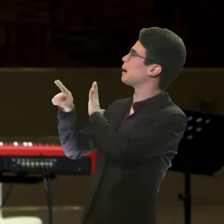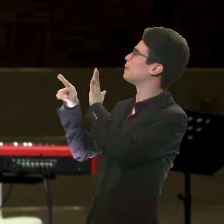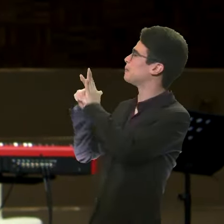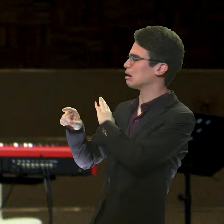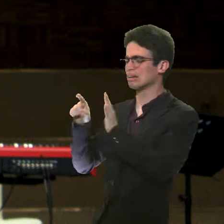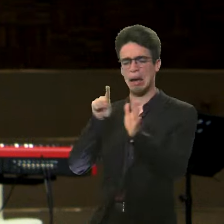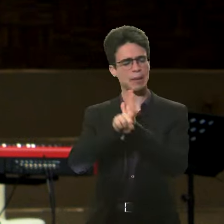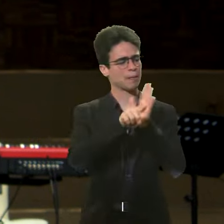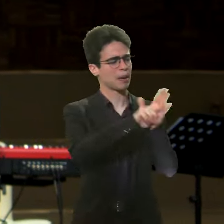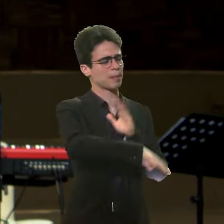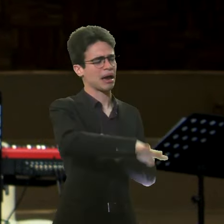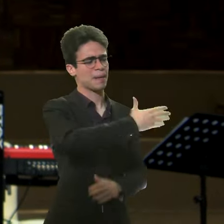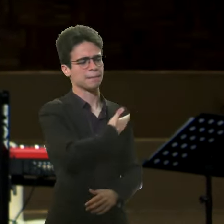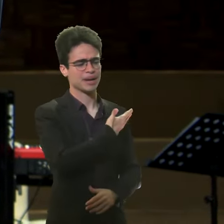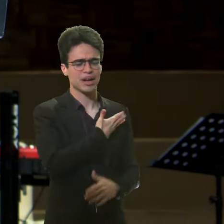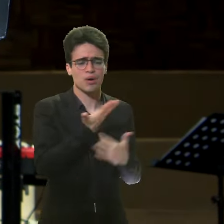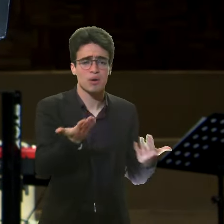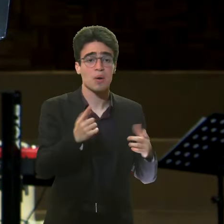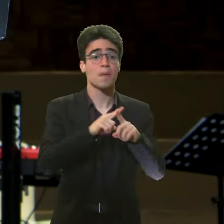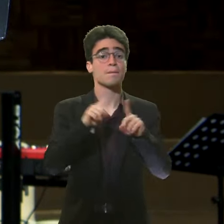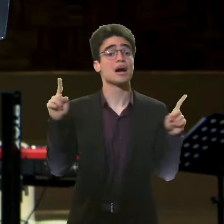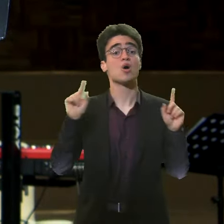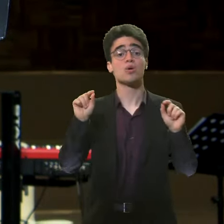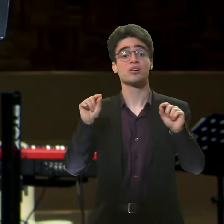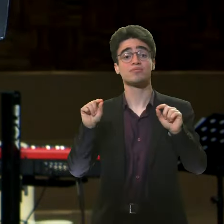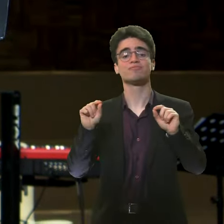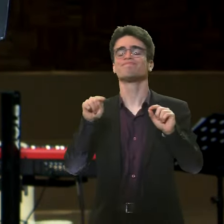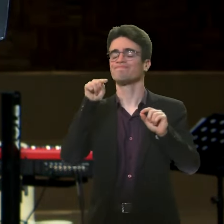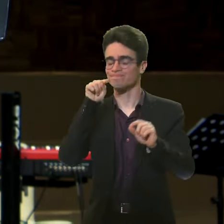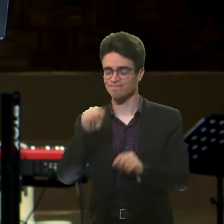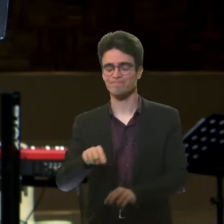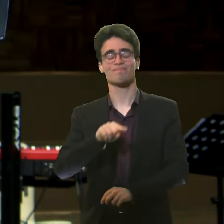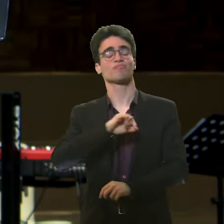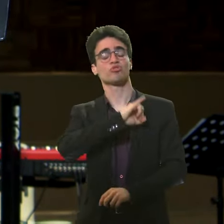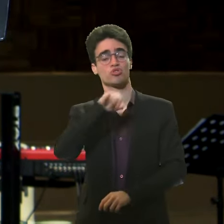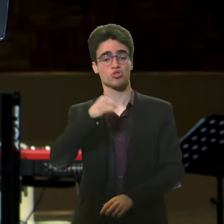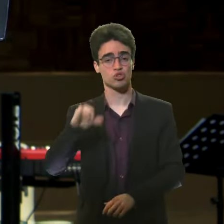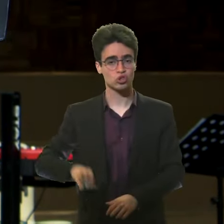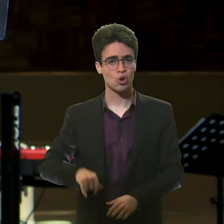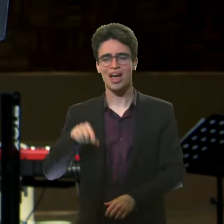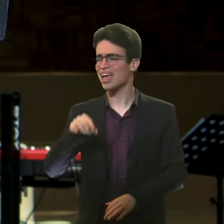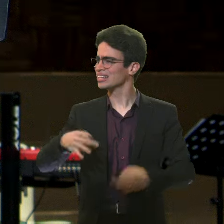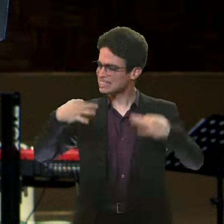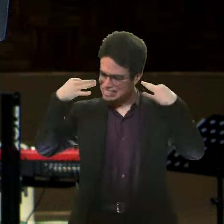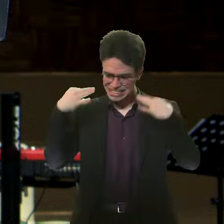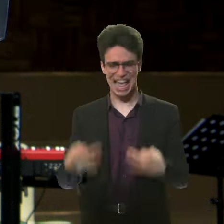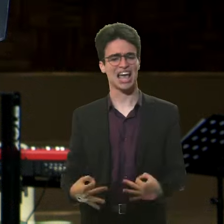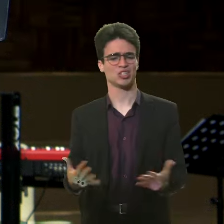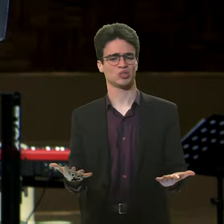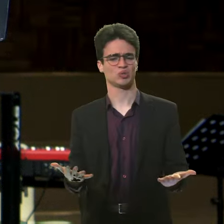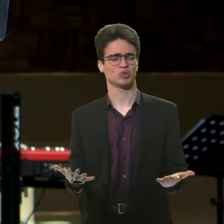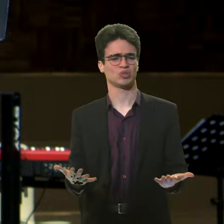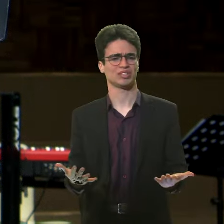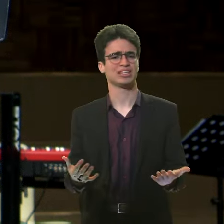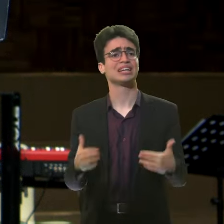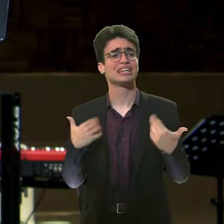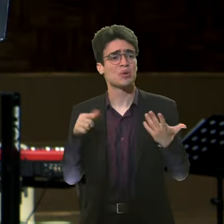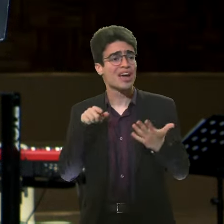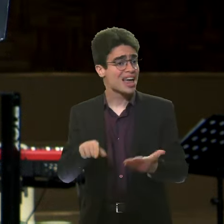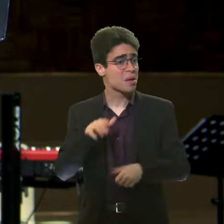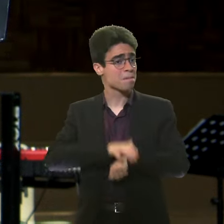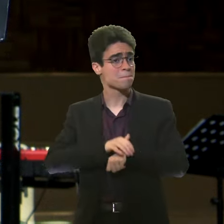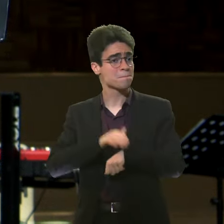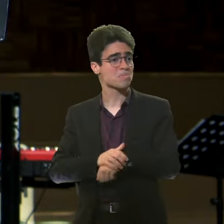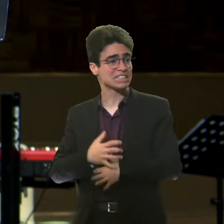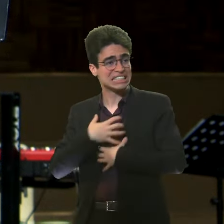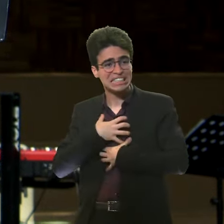nesse diálogo. Mas ele era honesto. Sabe a autenticidade de Jó ao lamentar a sua situação e expor os seus